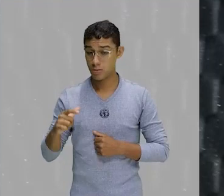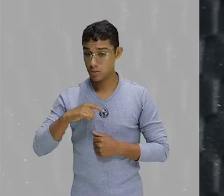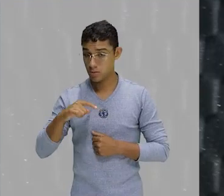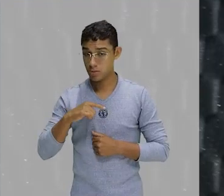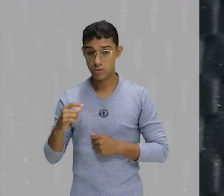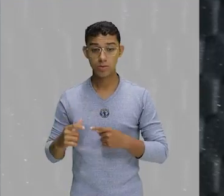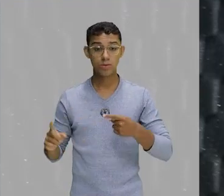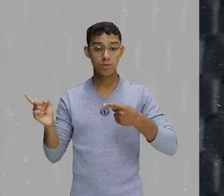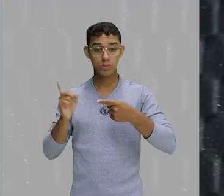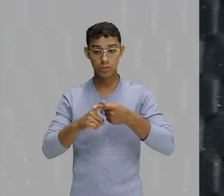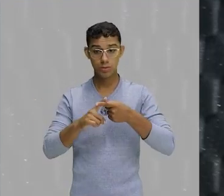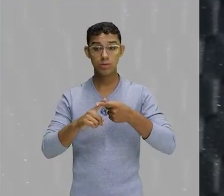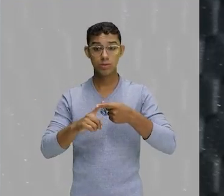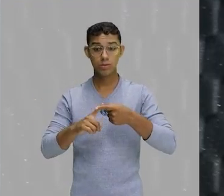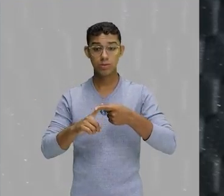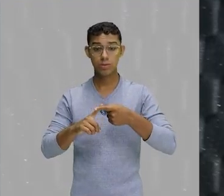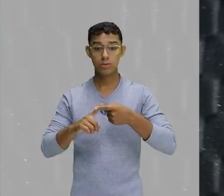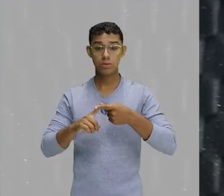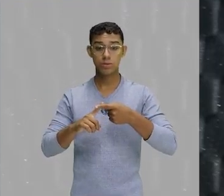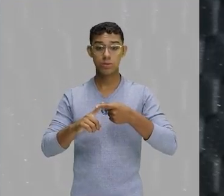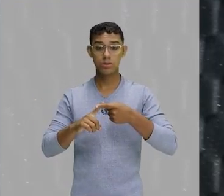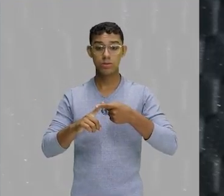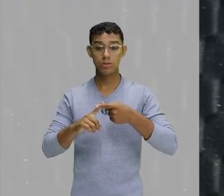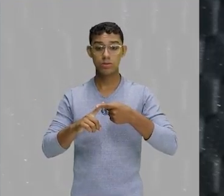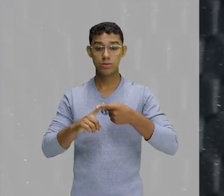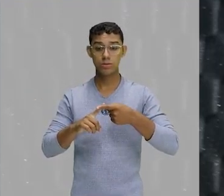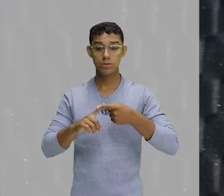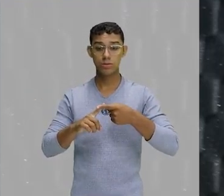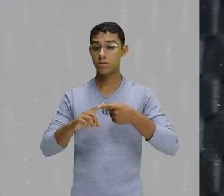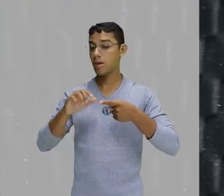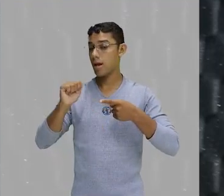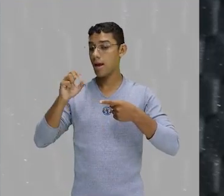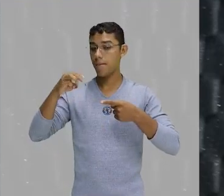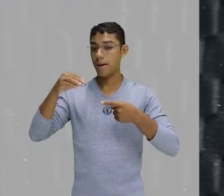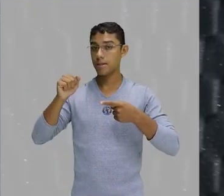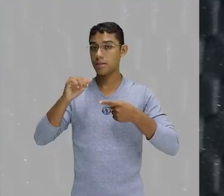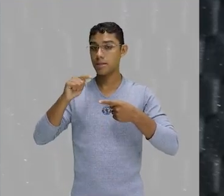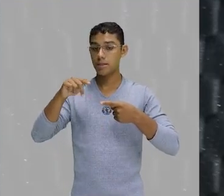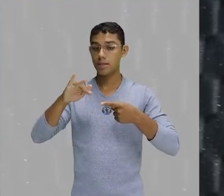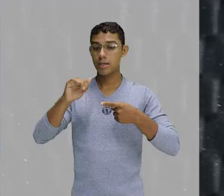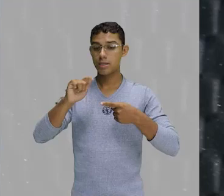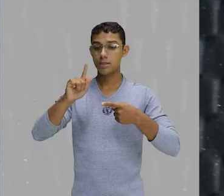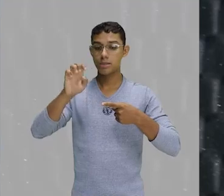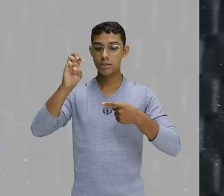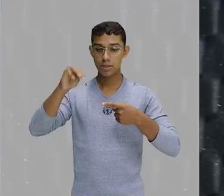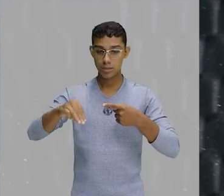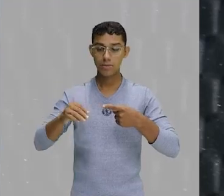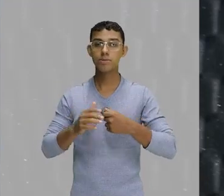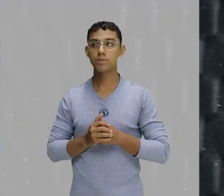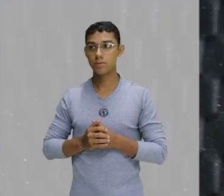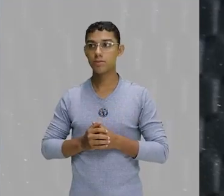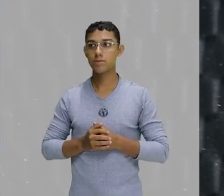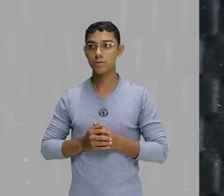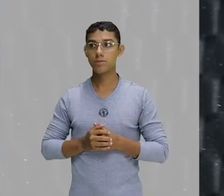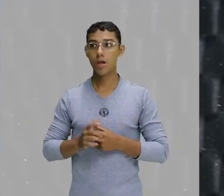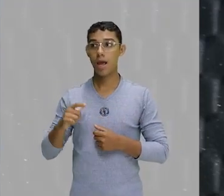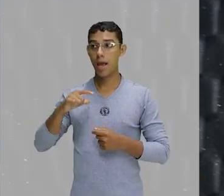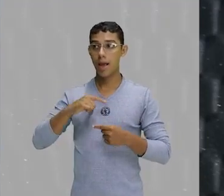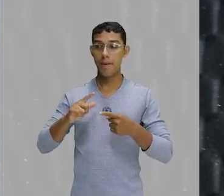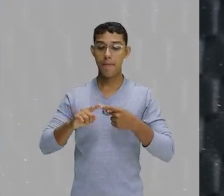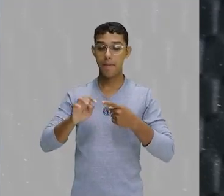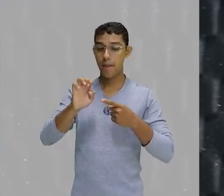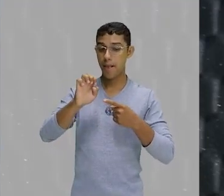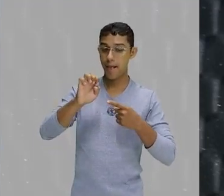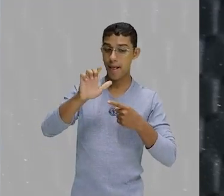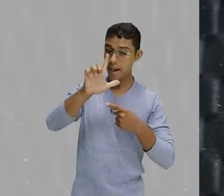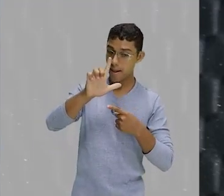el maquillaje, que significa a maquiagem. Observa que eu tenho el e